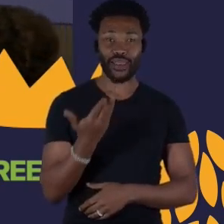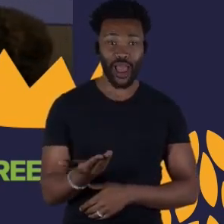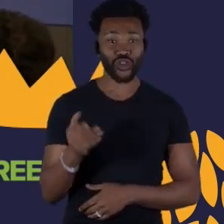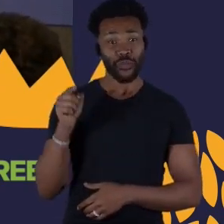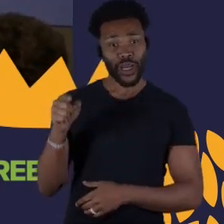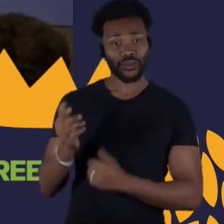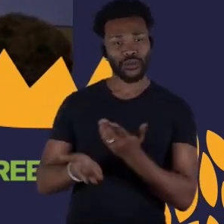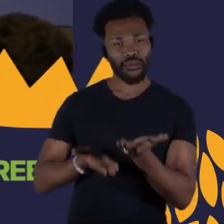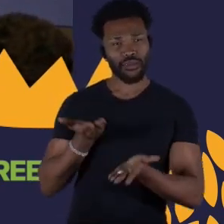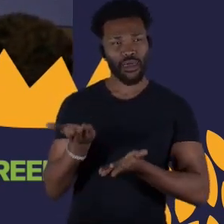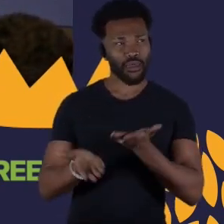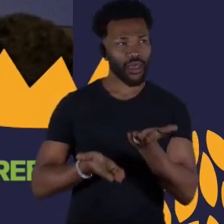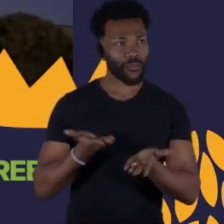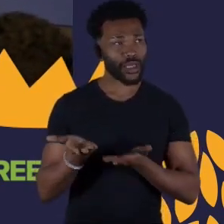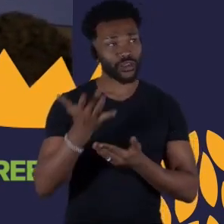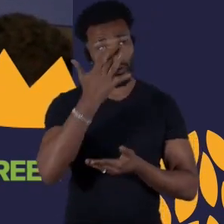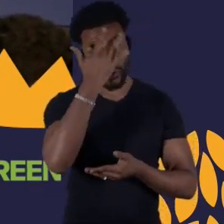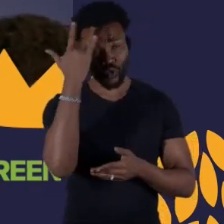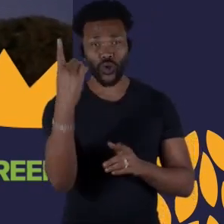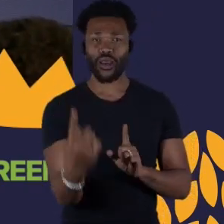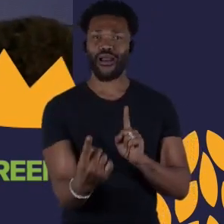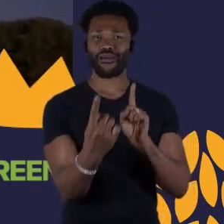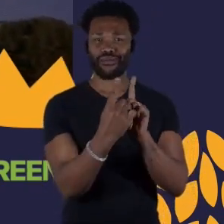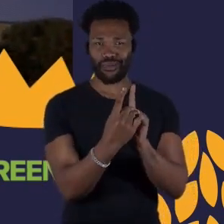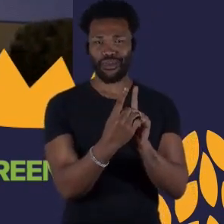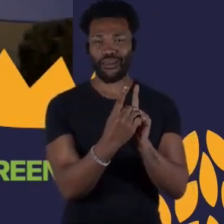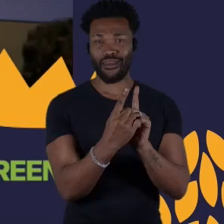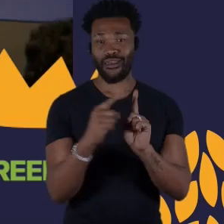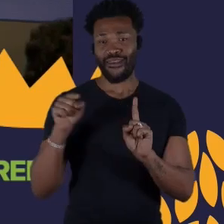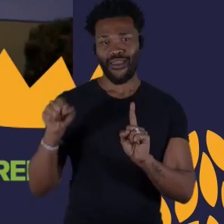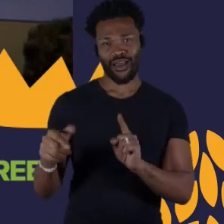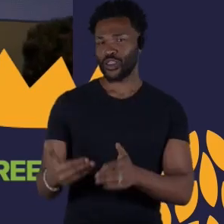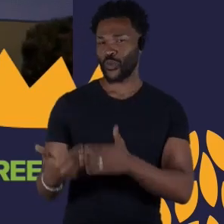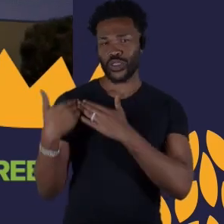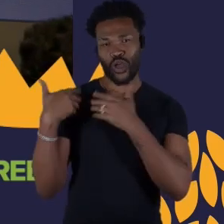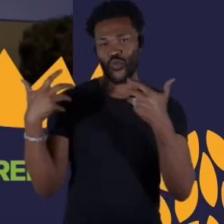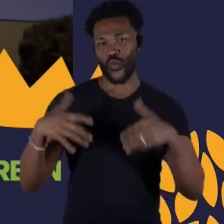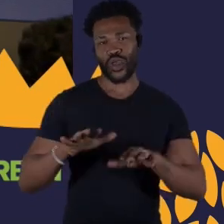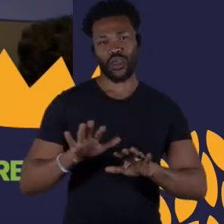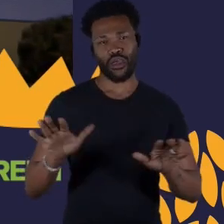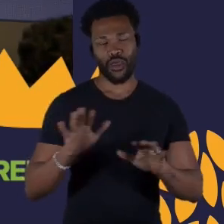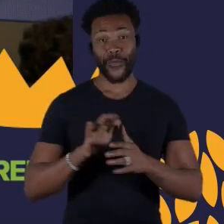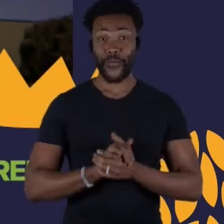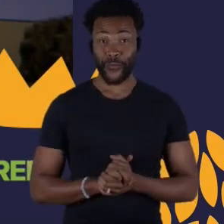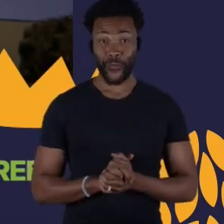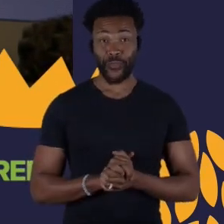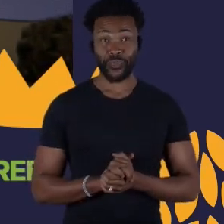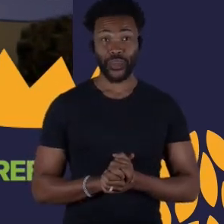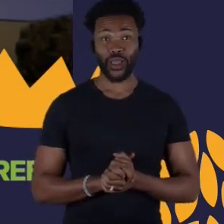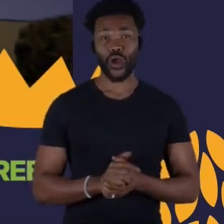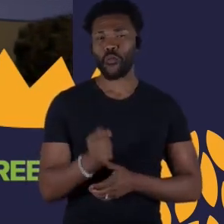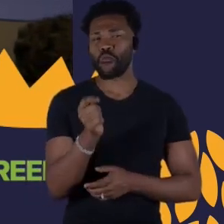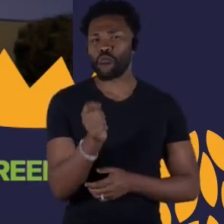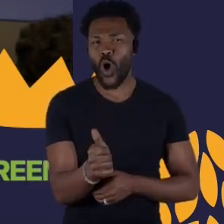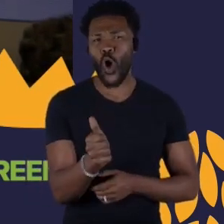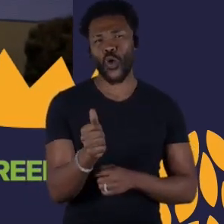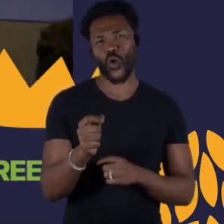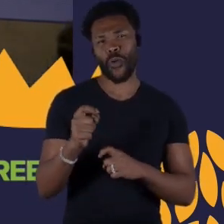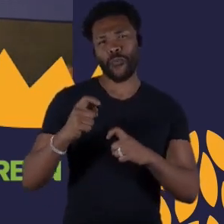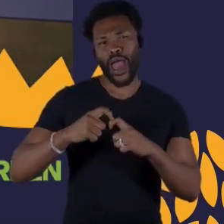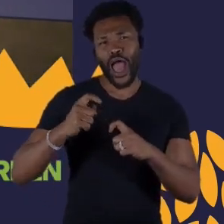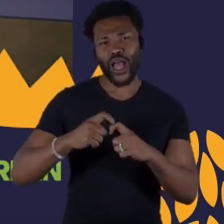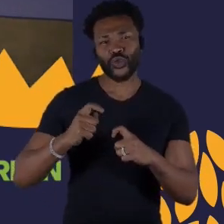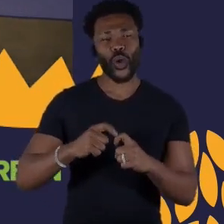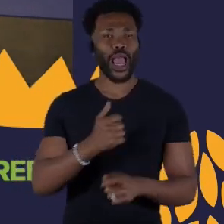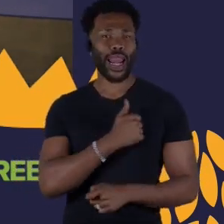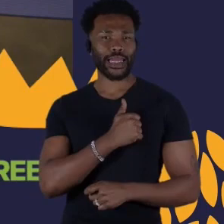esses tratamentos para pacientes. Eles não querem ser responsáveis. Muito pouco médico. O Canadá fica sem